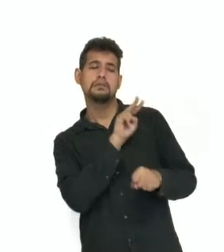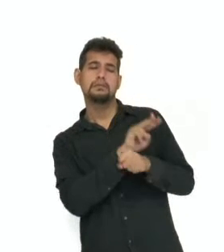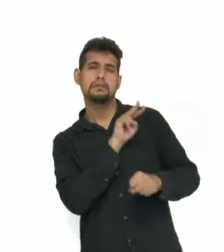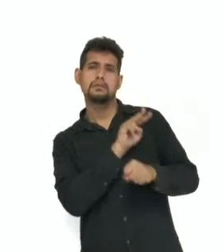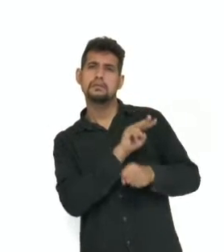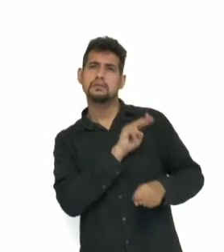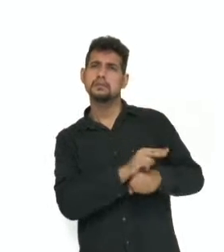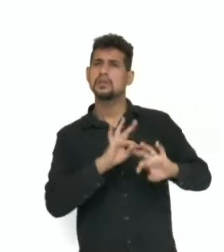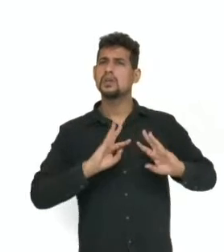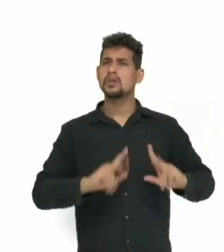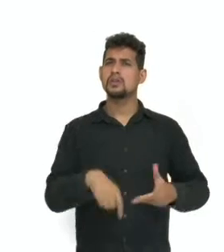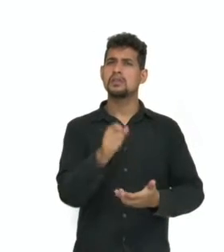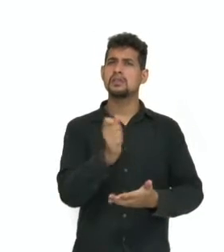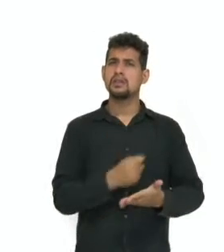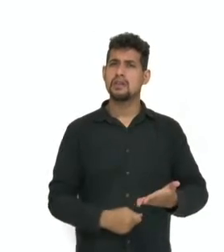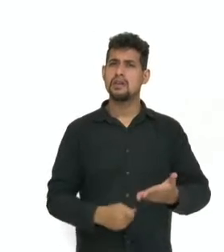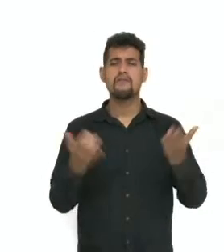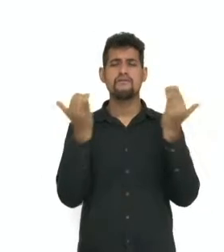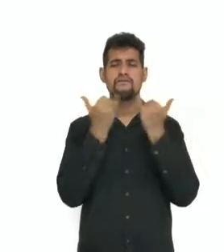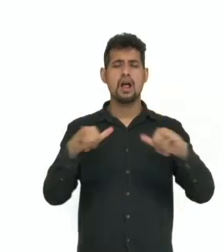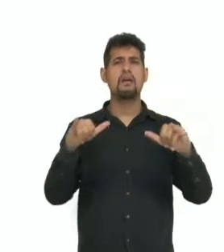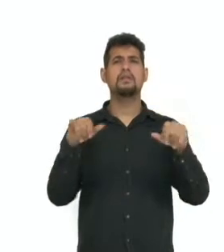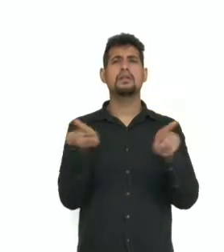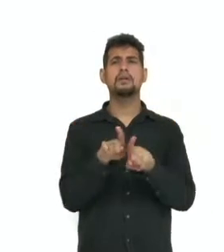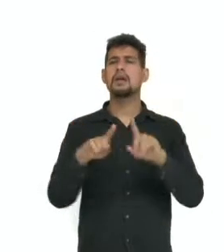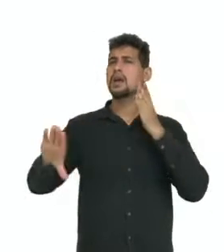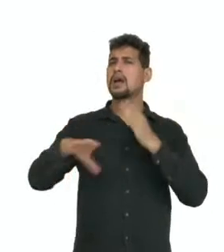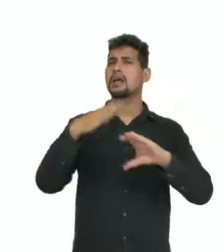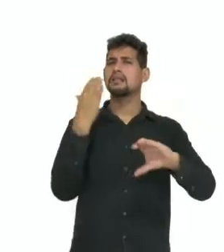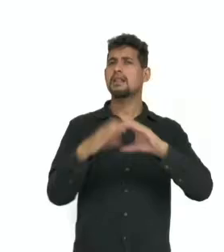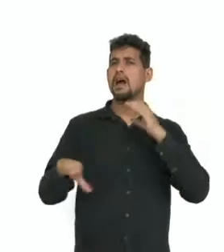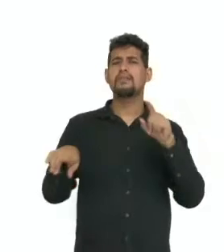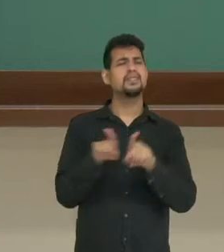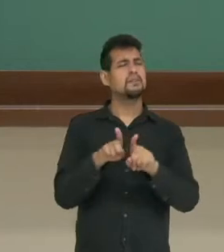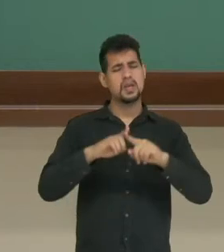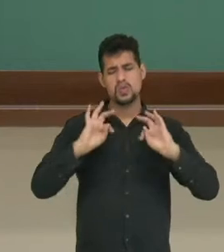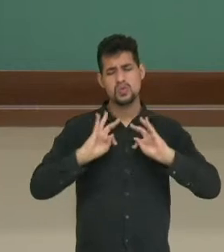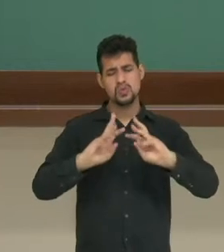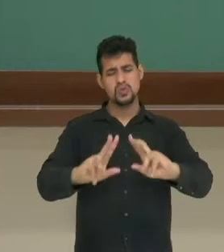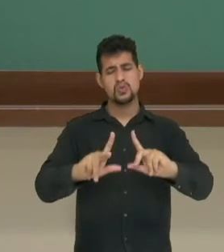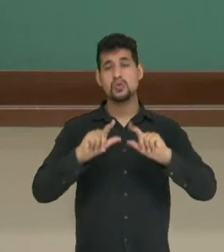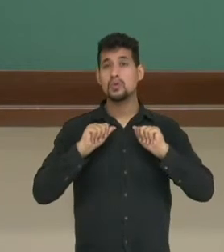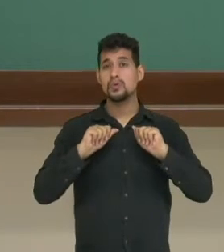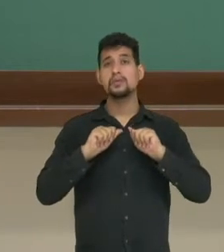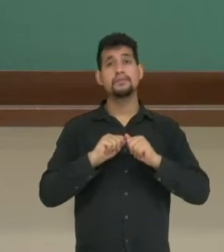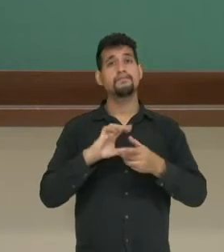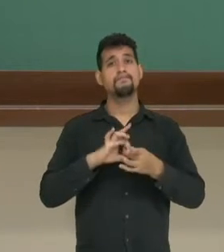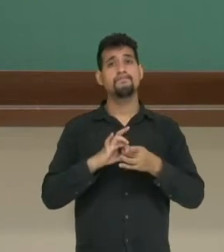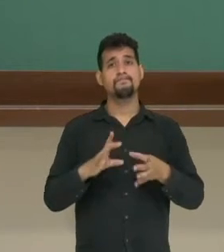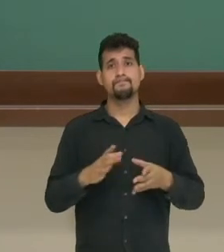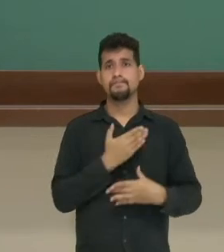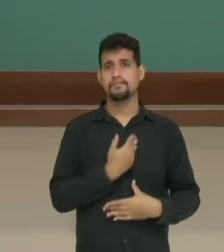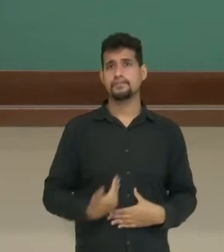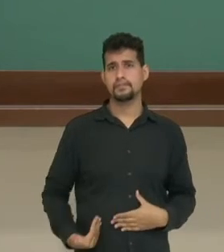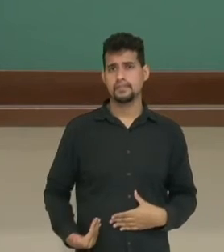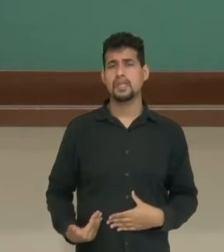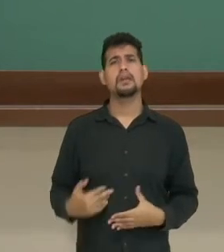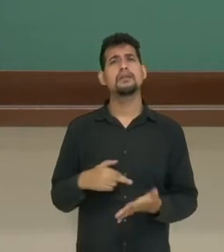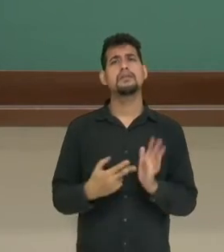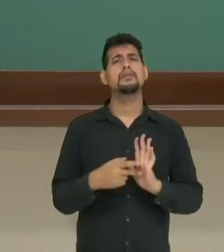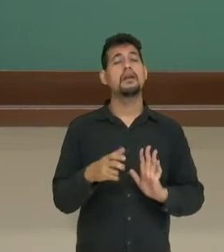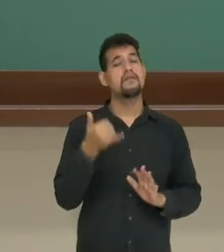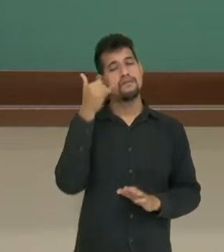que se escrevia, falava, publicava, cantava. Então, tudo antes deveria ser autorizado pelo governo, como forma